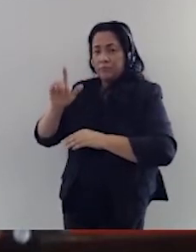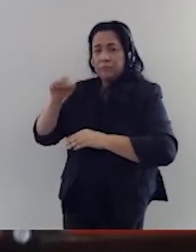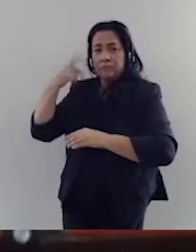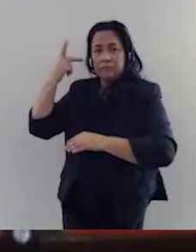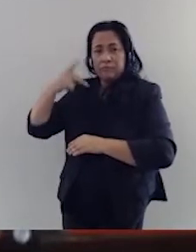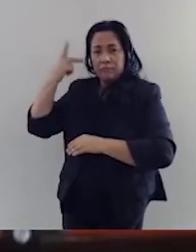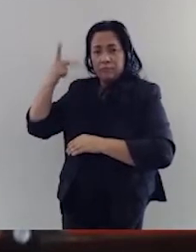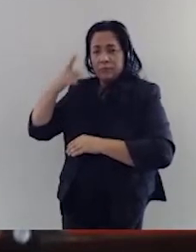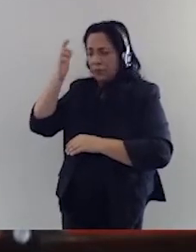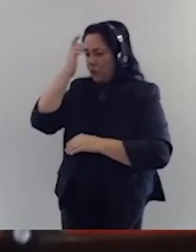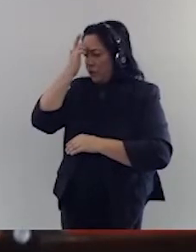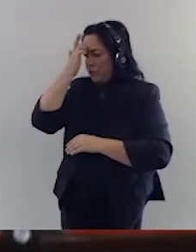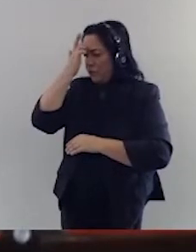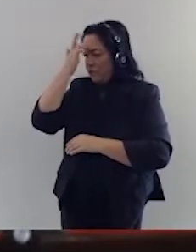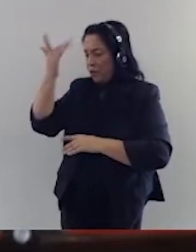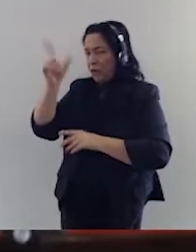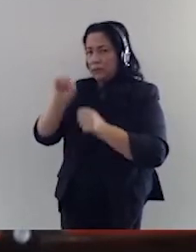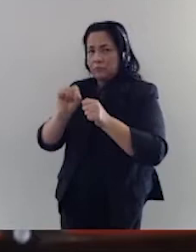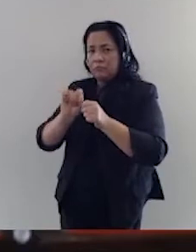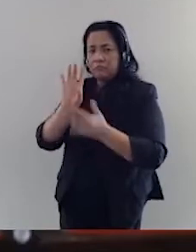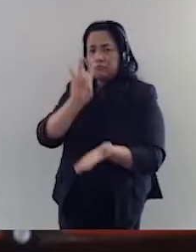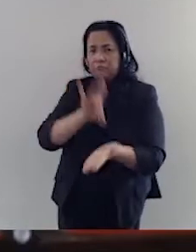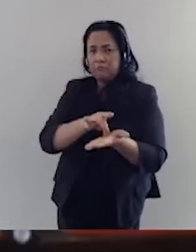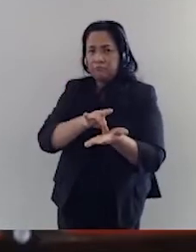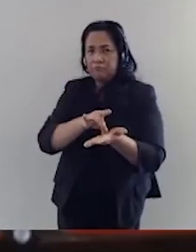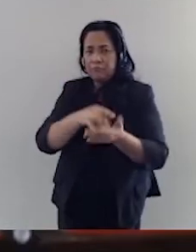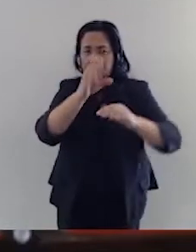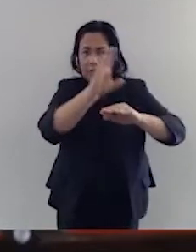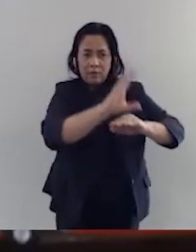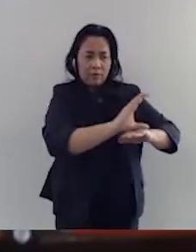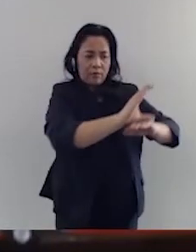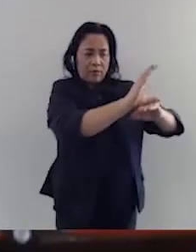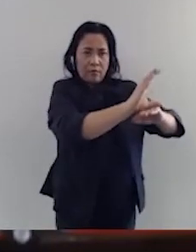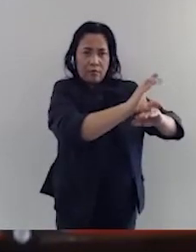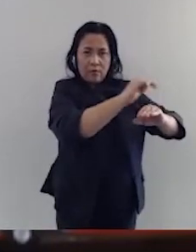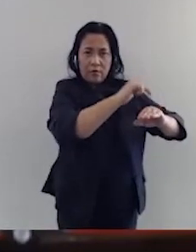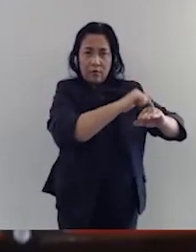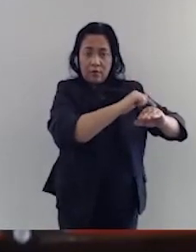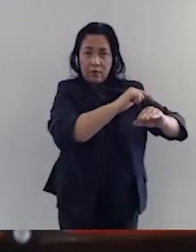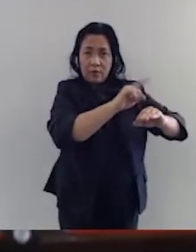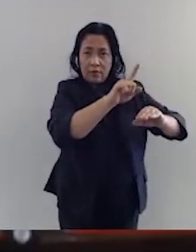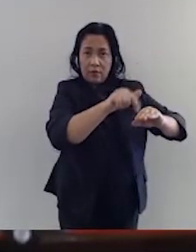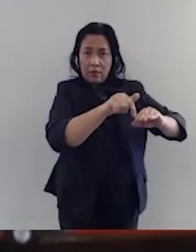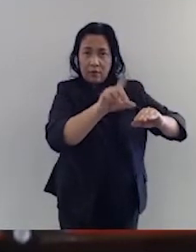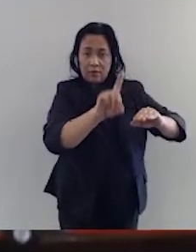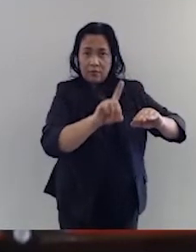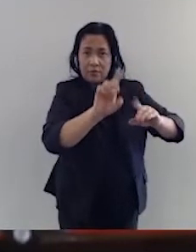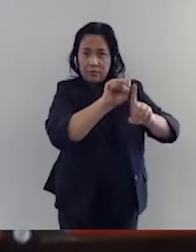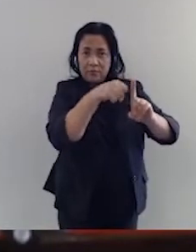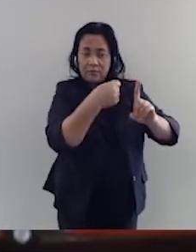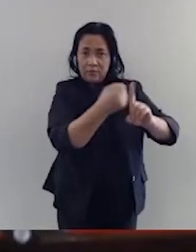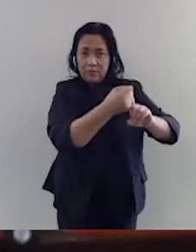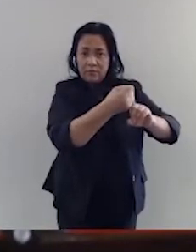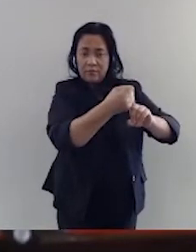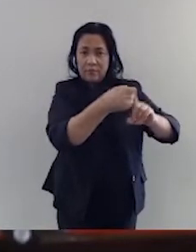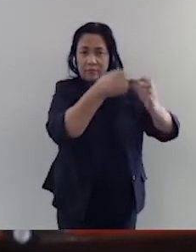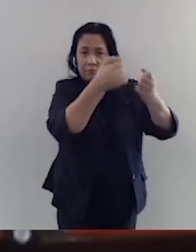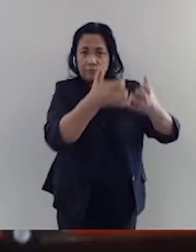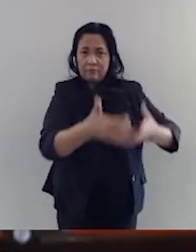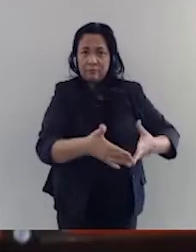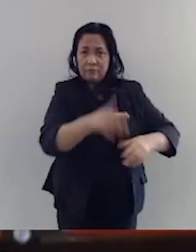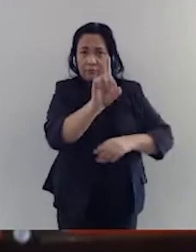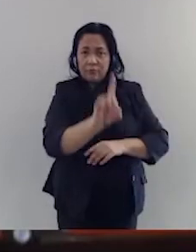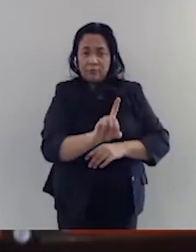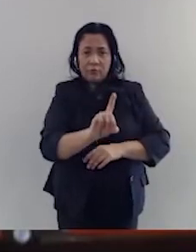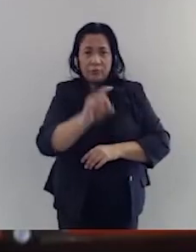mais fácil implementação. Já as constituições de índole social, elas definem direitos